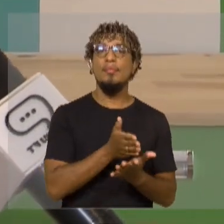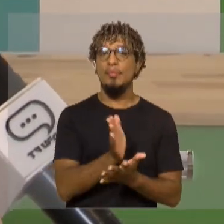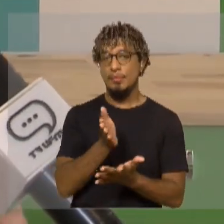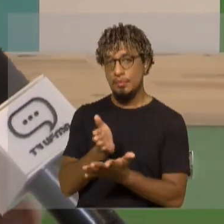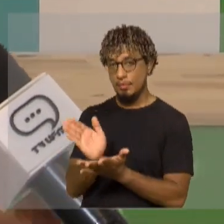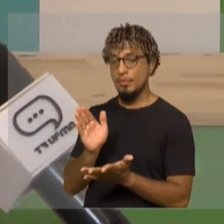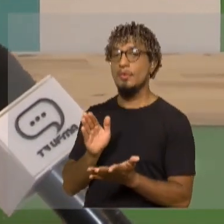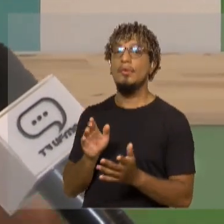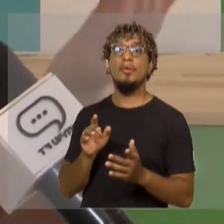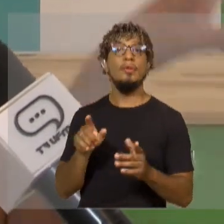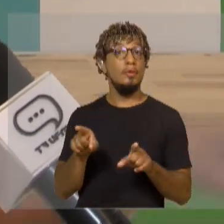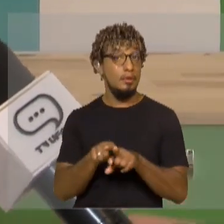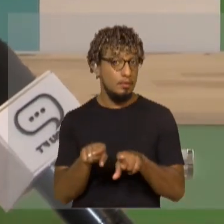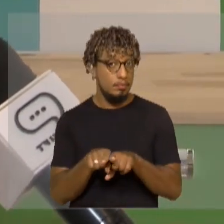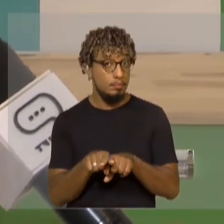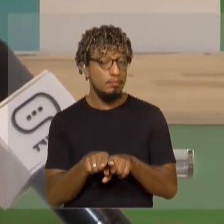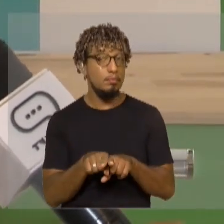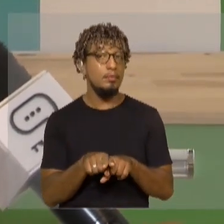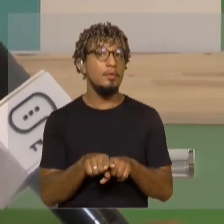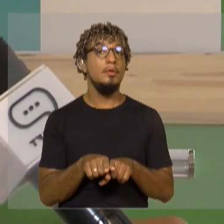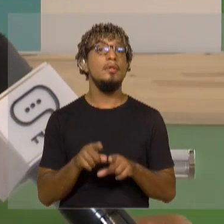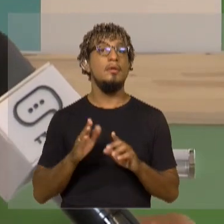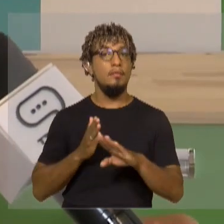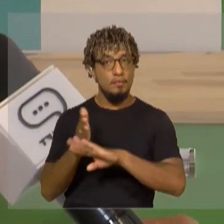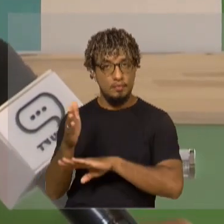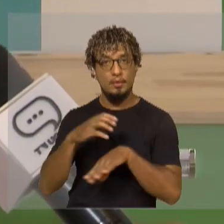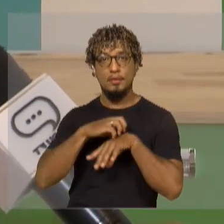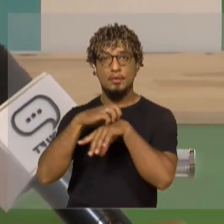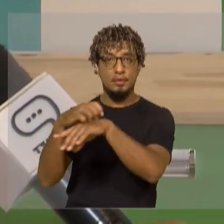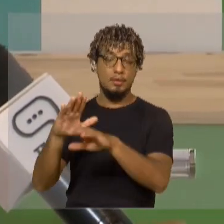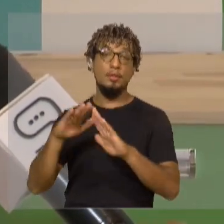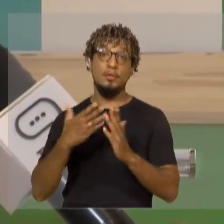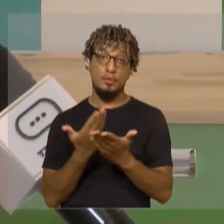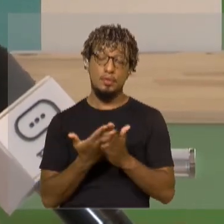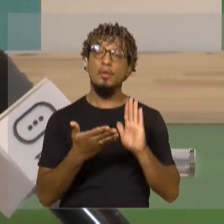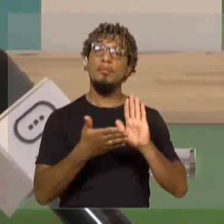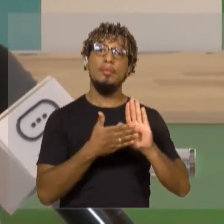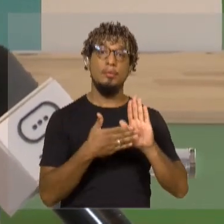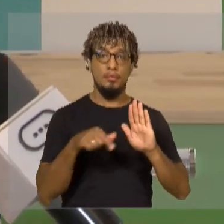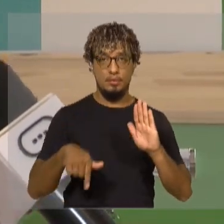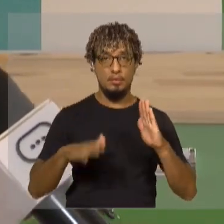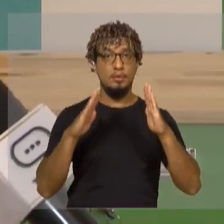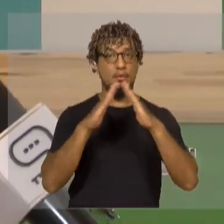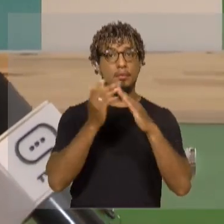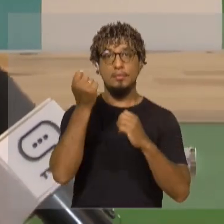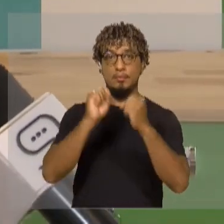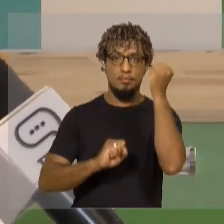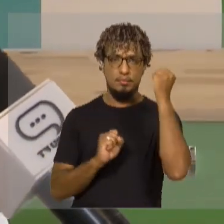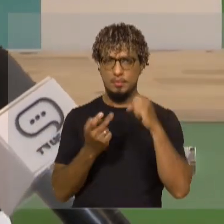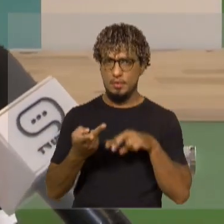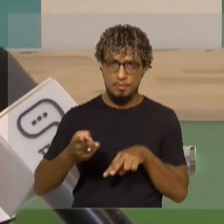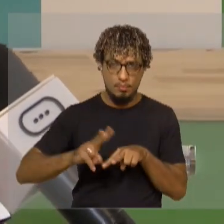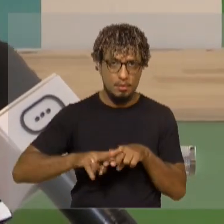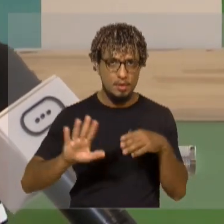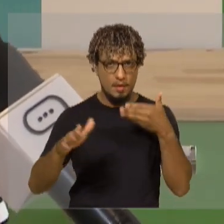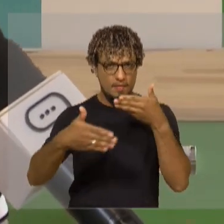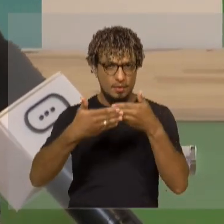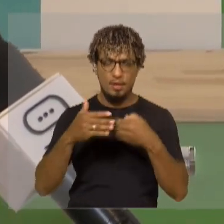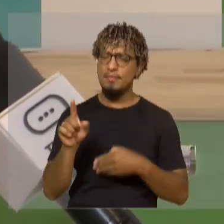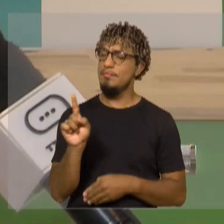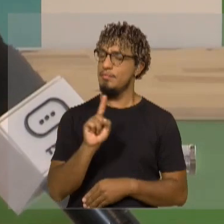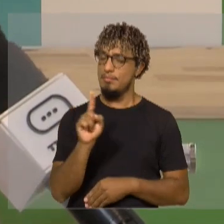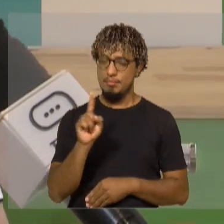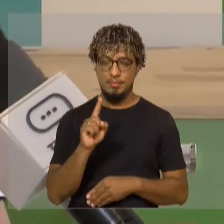do casarão e também para as escolas, que é uma proposta do Casarão da Indústria, né? Não ficar fechado só